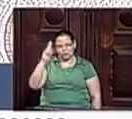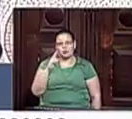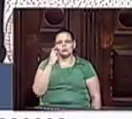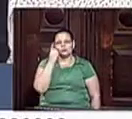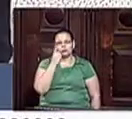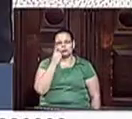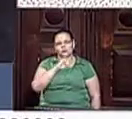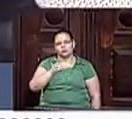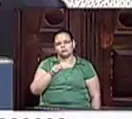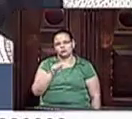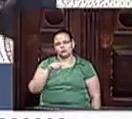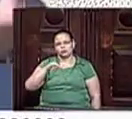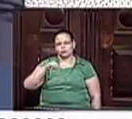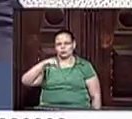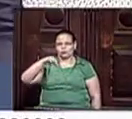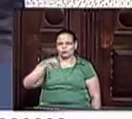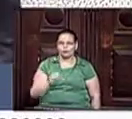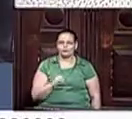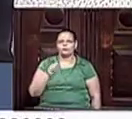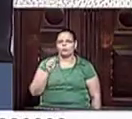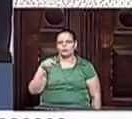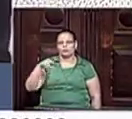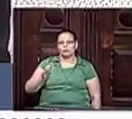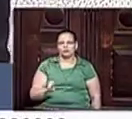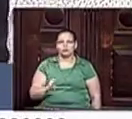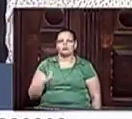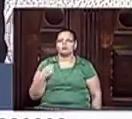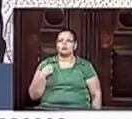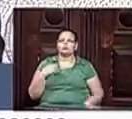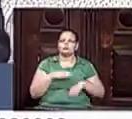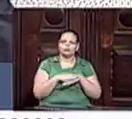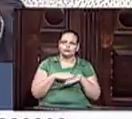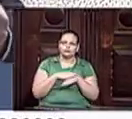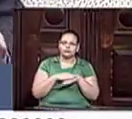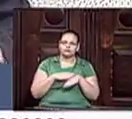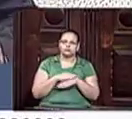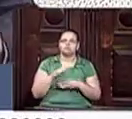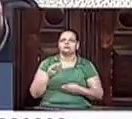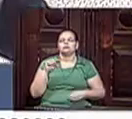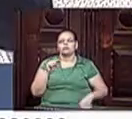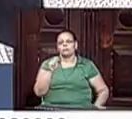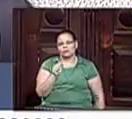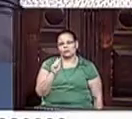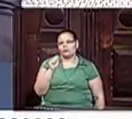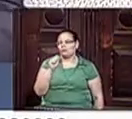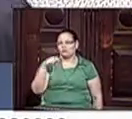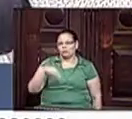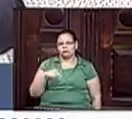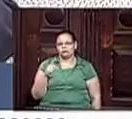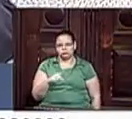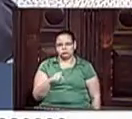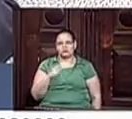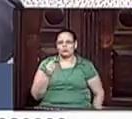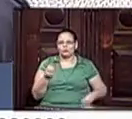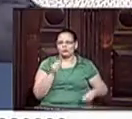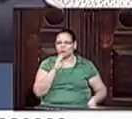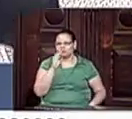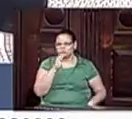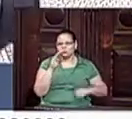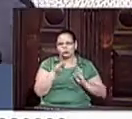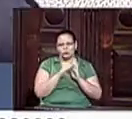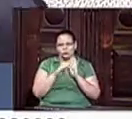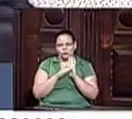eu também, tentando conversar com a diretoria da Agência Nacional do Petróleo no sentido da aceleração do cronograma, né,